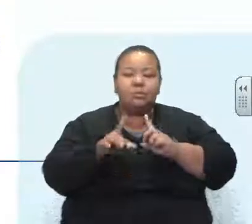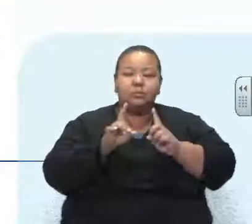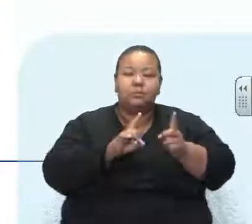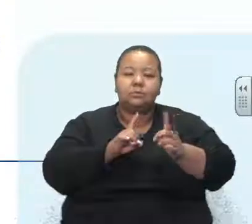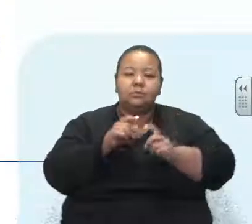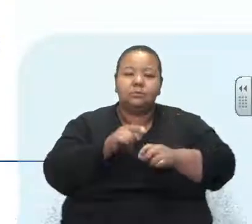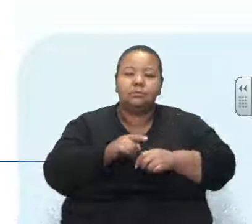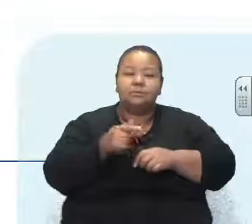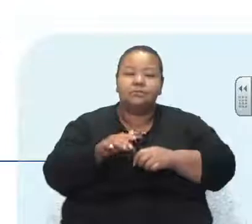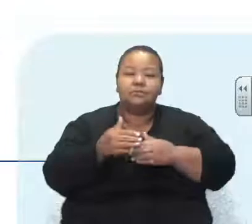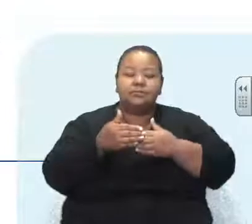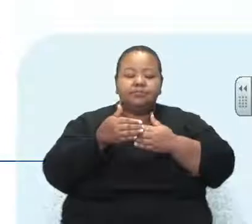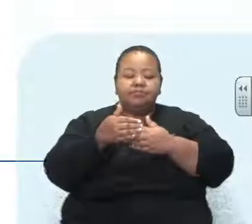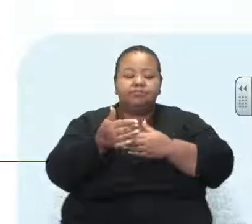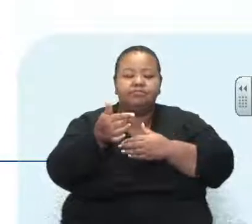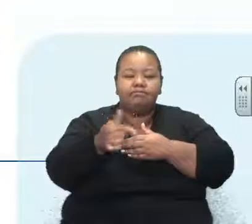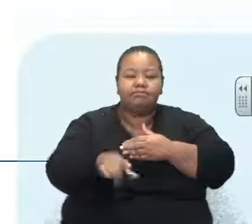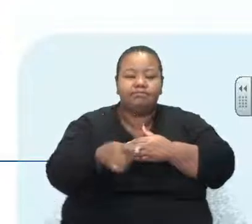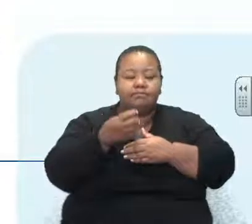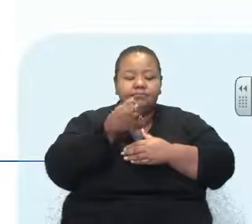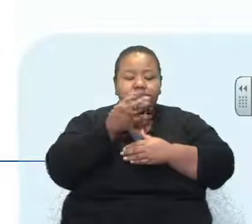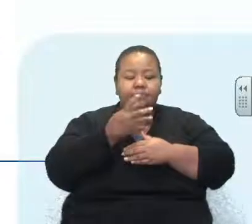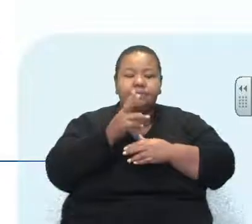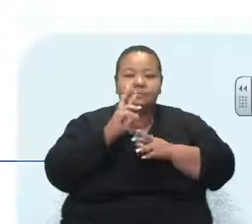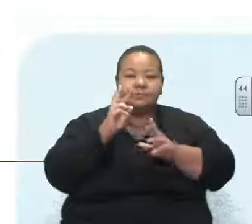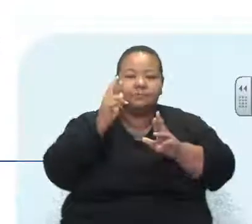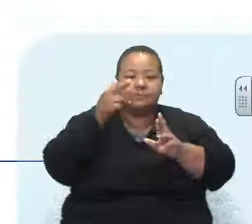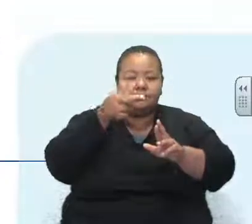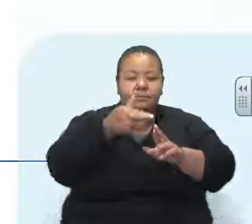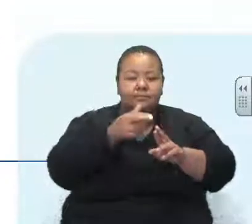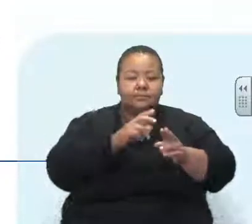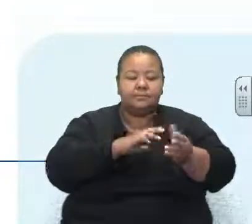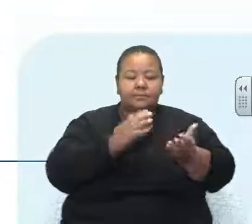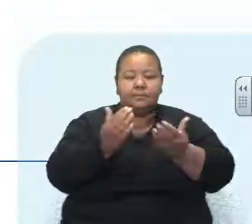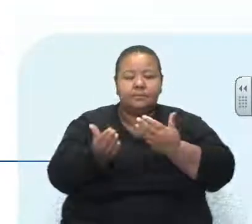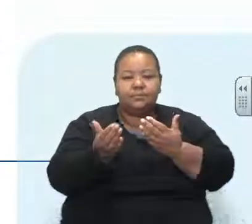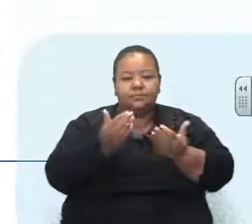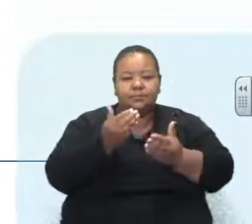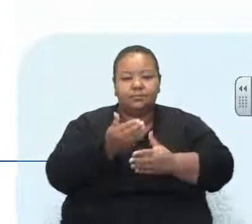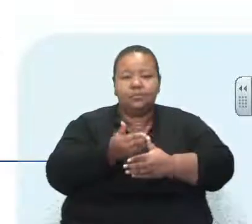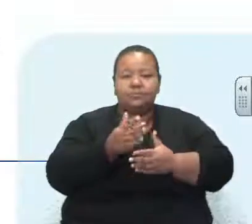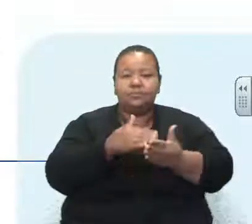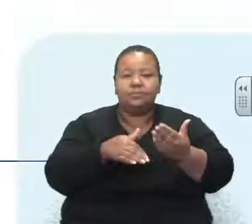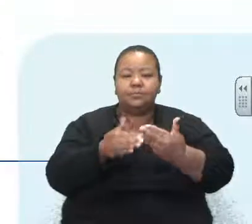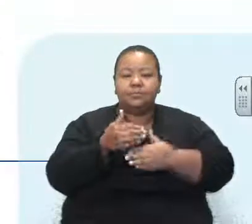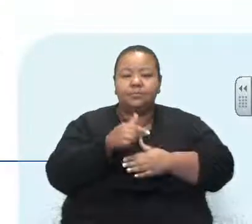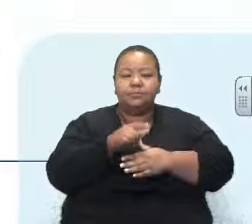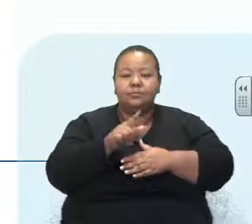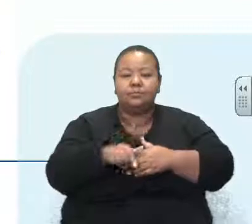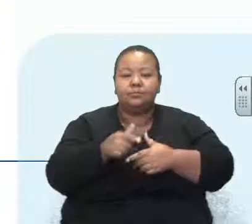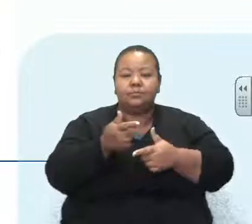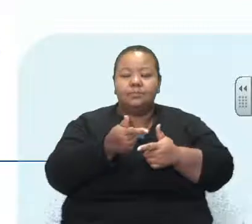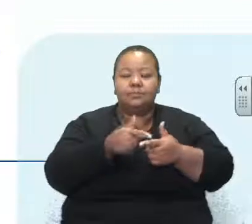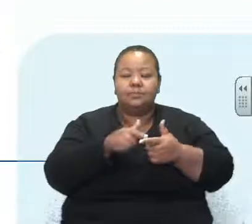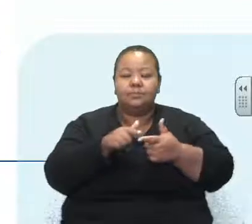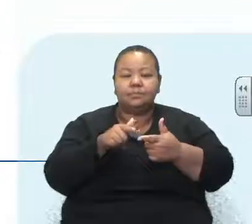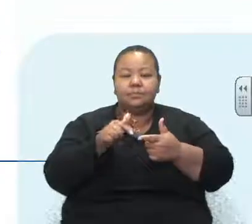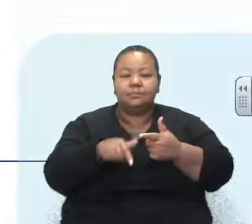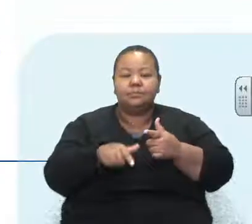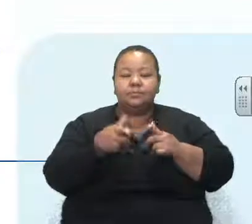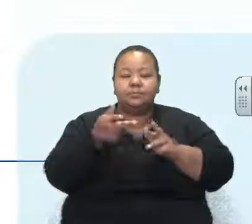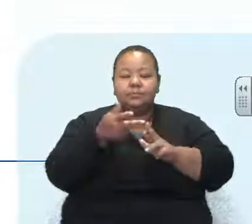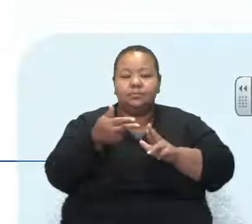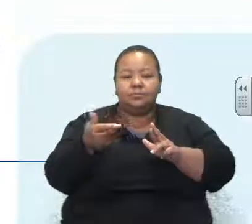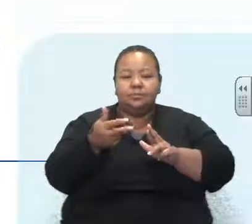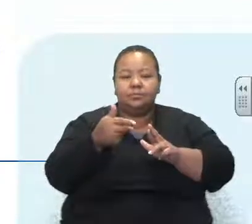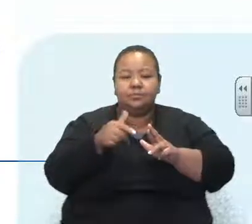ano seguinte conseguir fazer uma boa referência, fazer um comparativo. Todos eles divididos sobre os meus